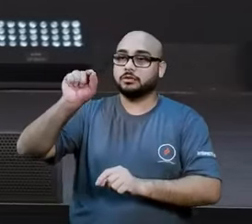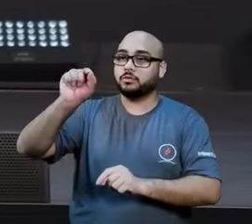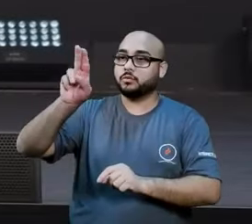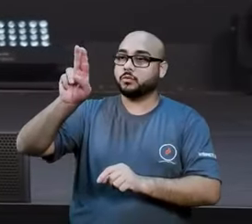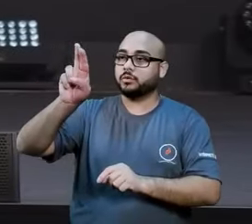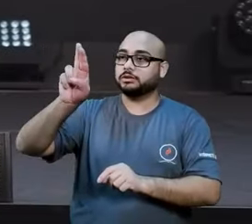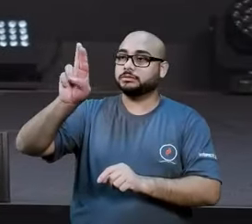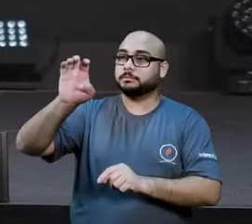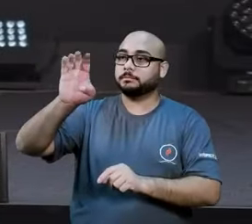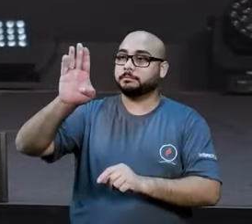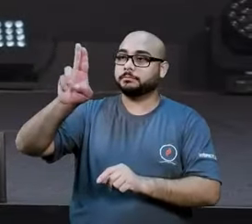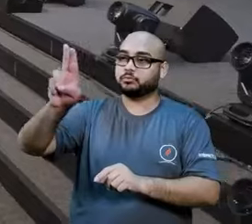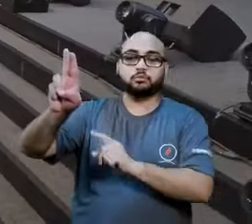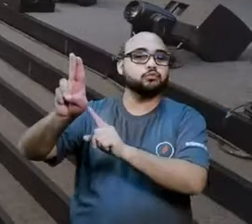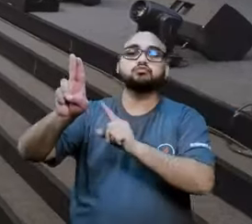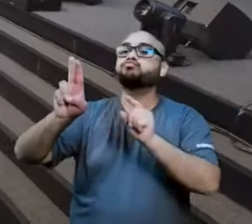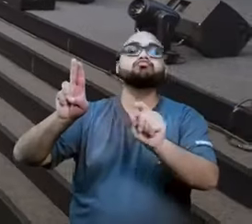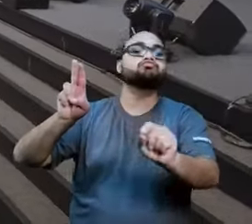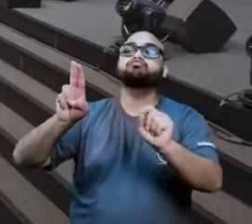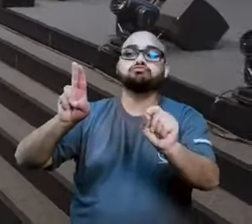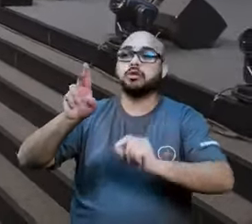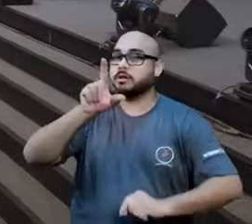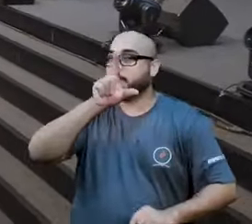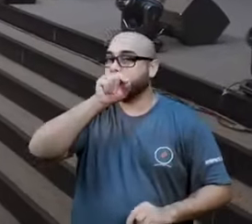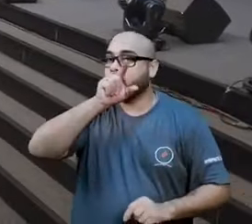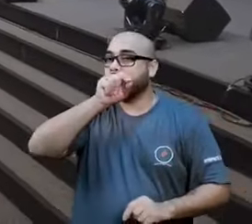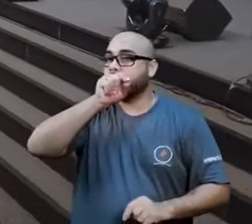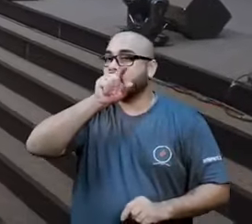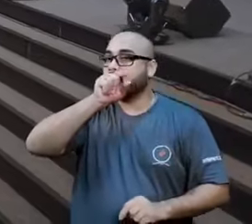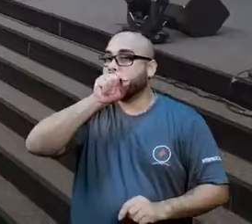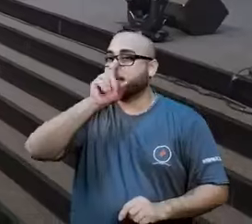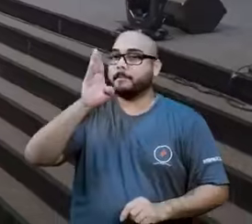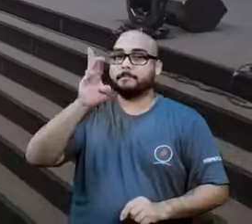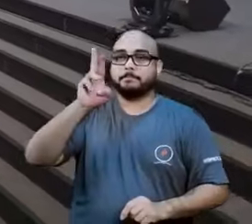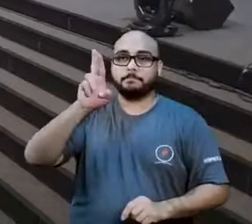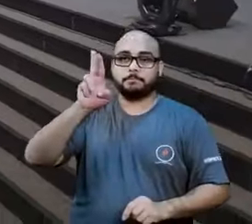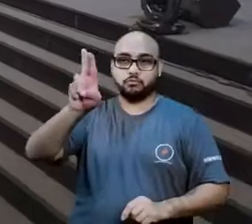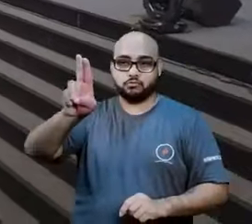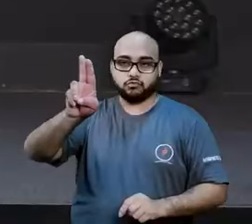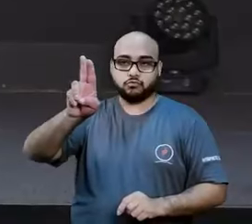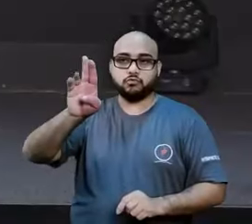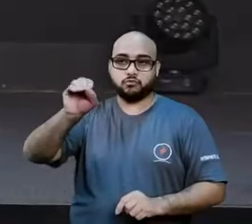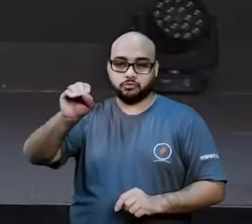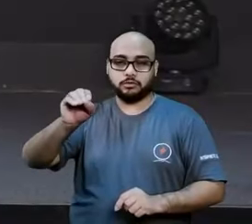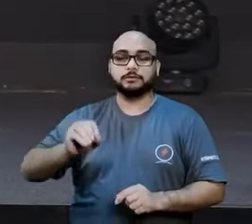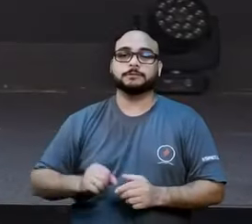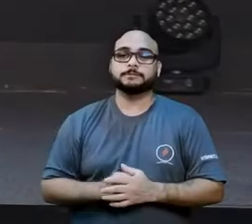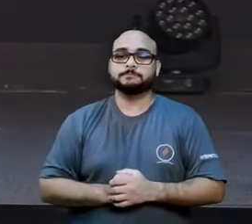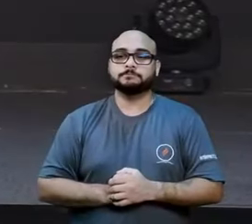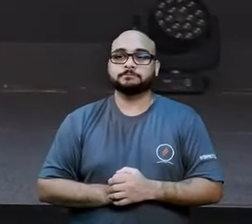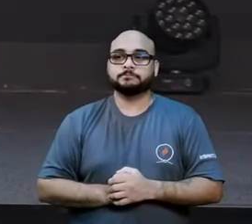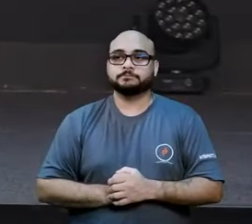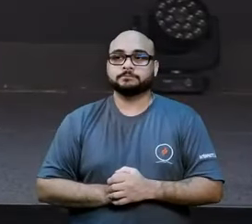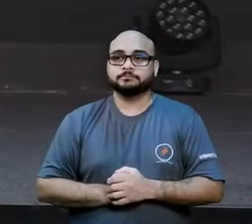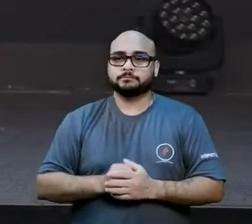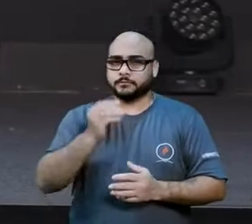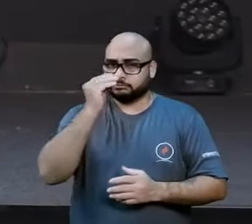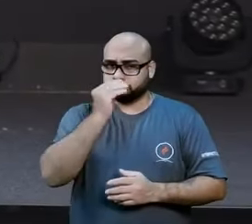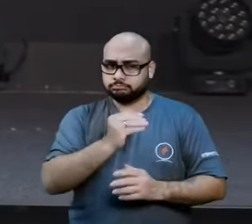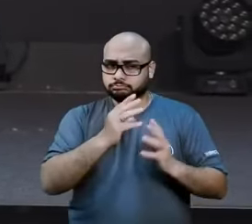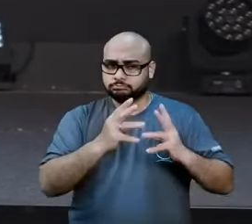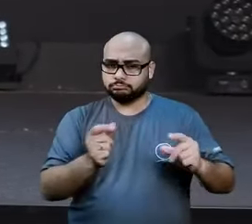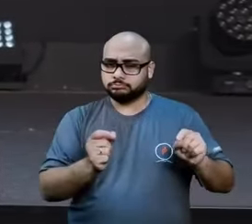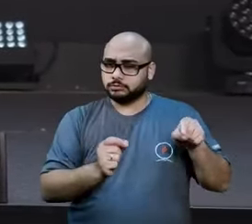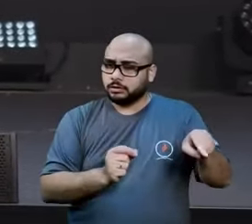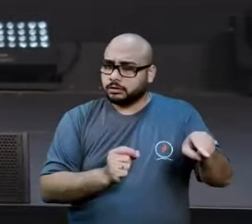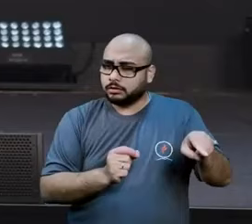corvo corrax tanto comia carniça como comia também pequenas presas vivas é o